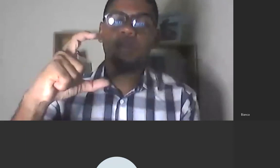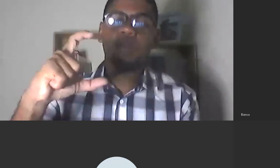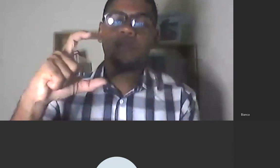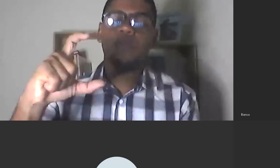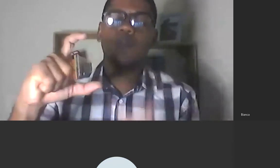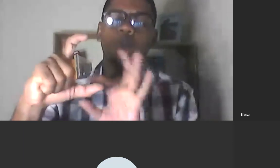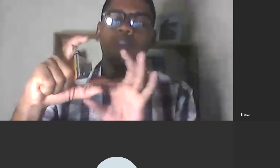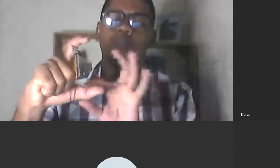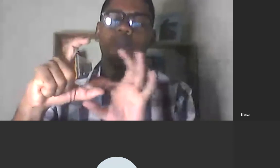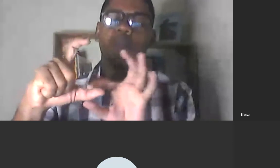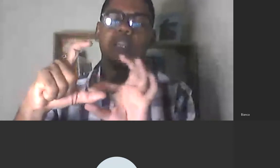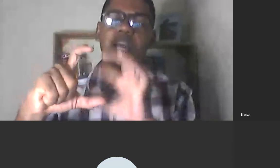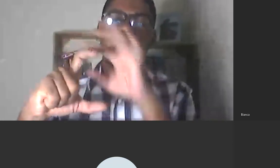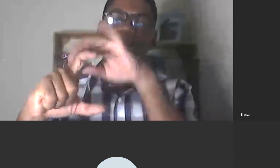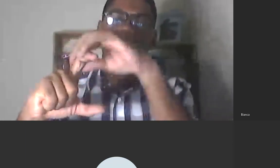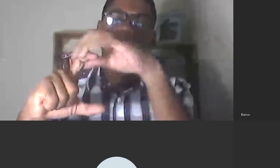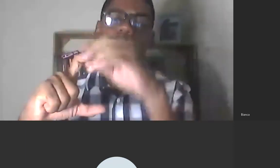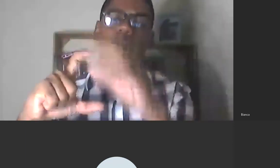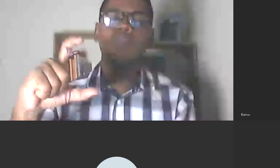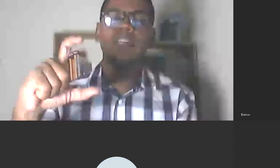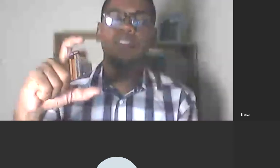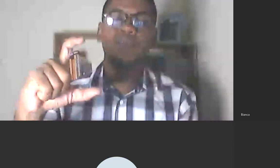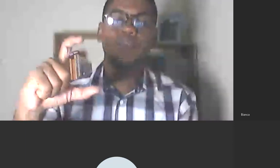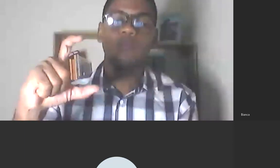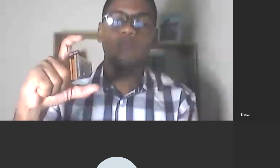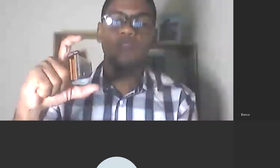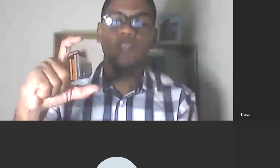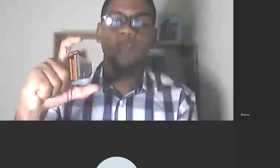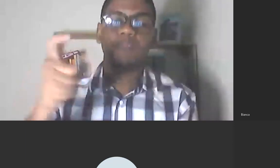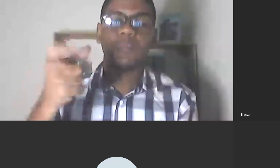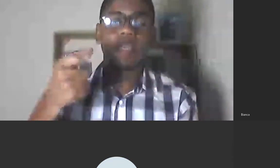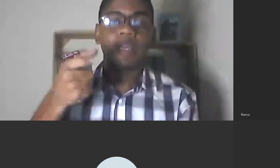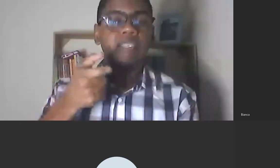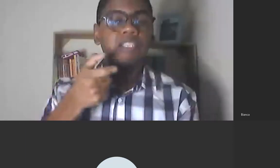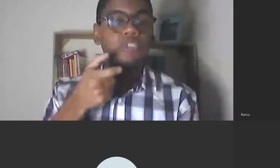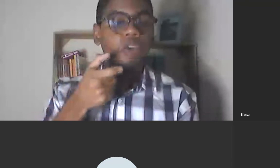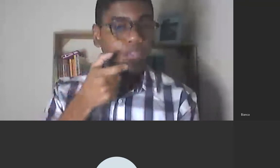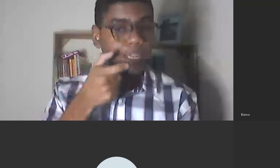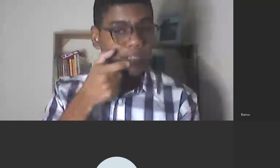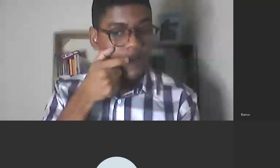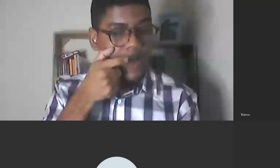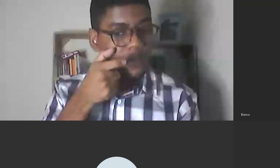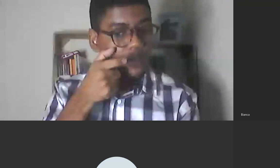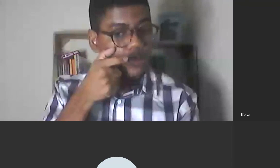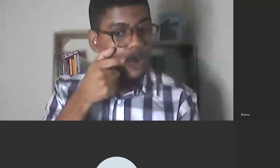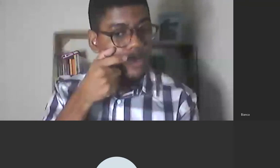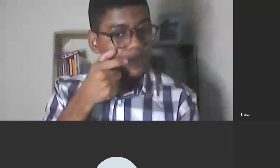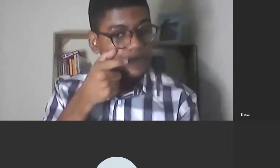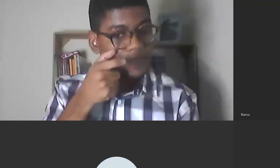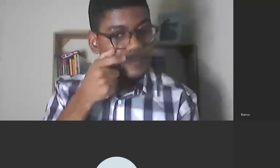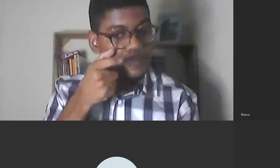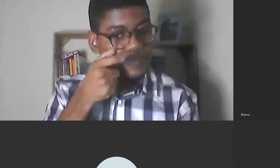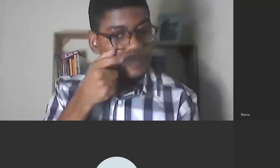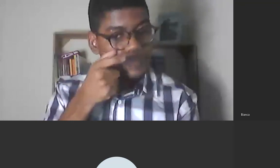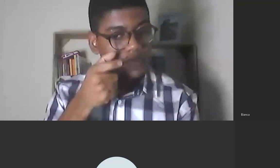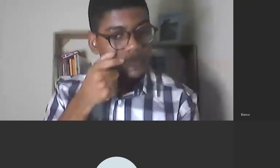aqui que eu quero. Só o polegar e o indicador encurvadinhos, como se fosse um C. Se a gente coloca eles aqui, ó, abaixo do